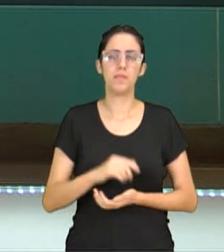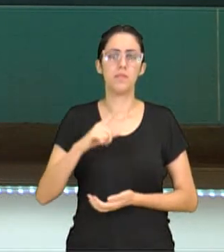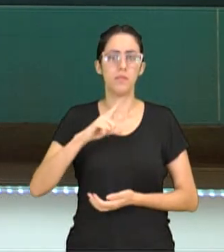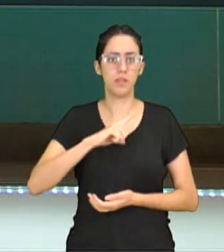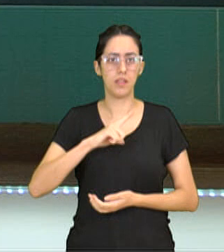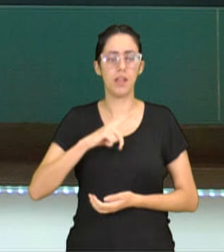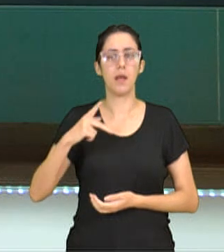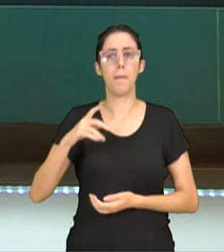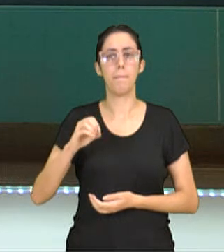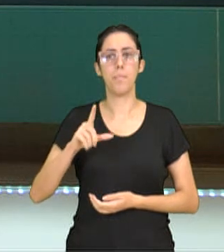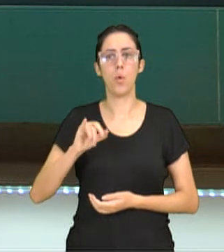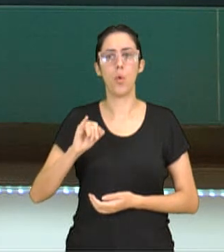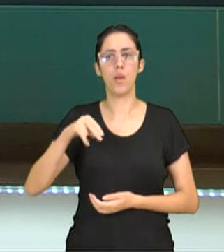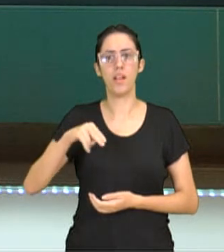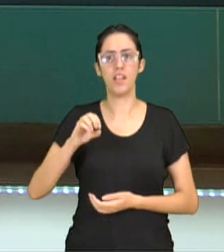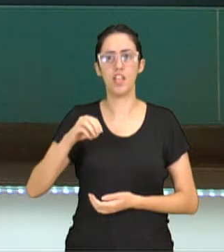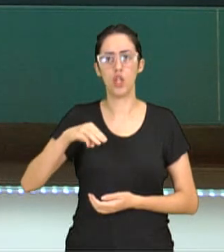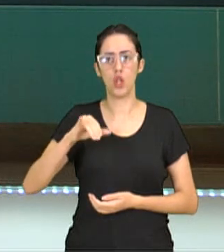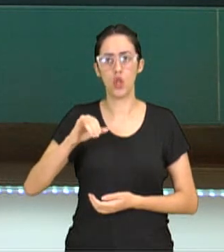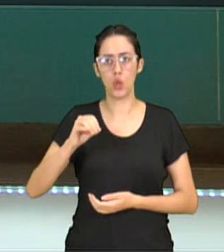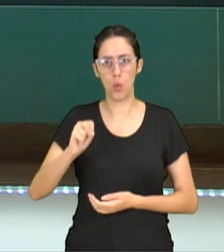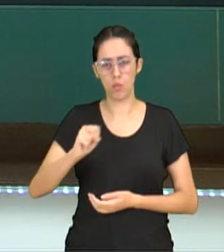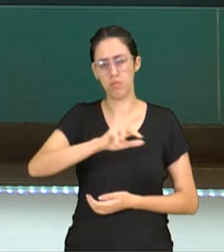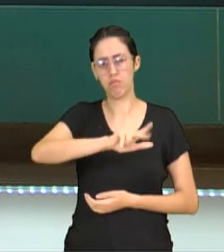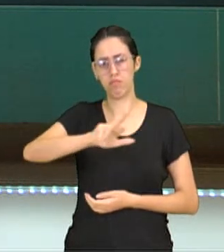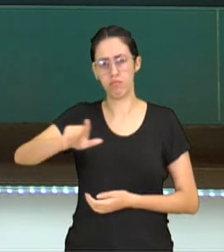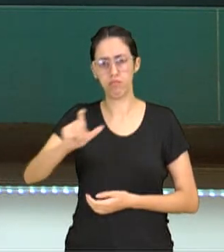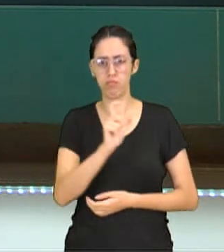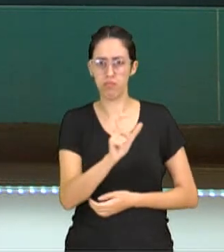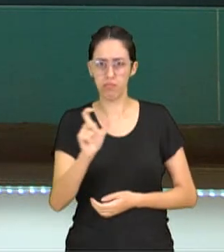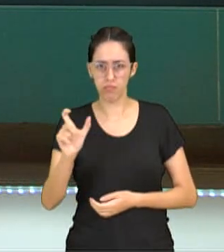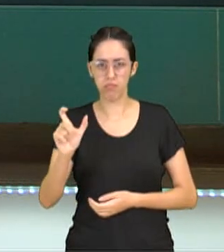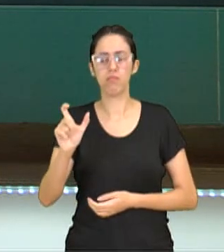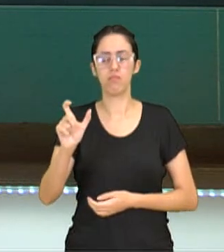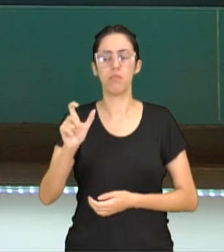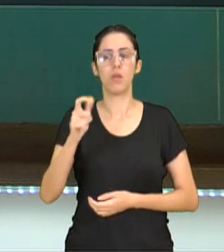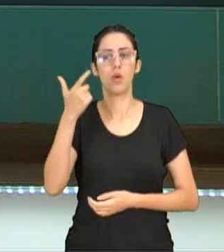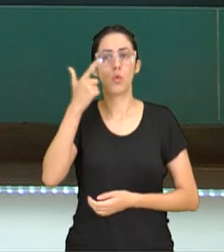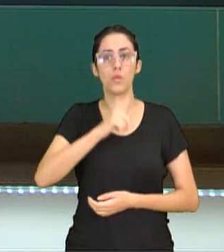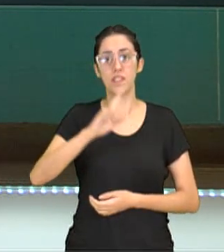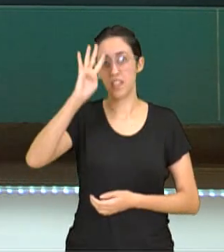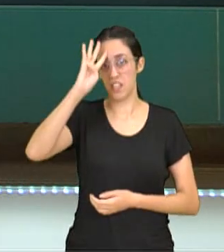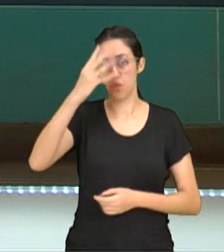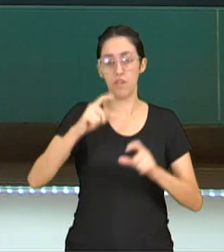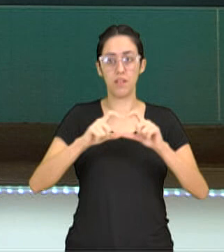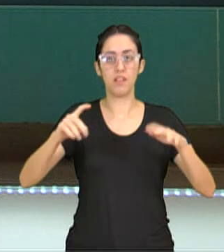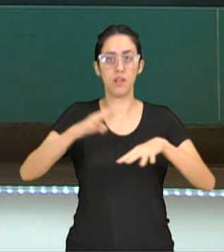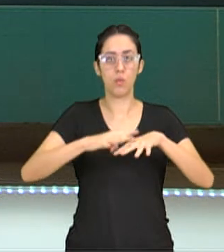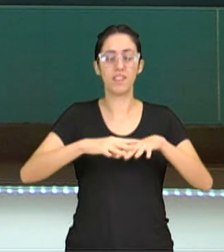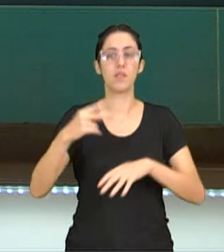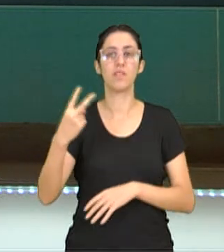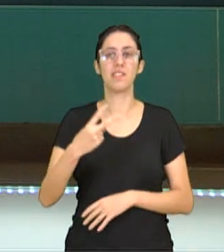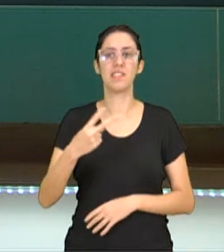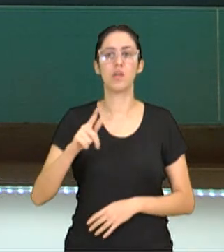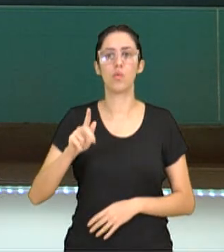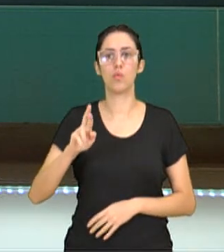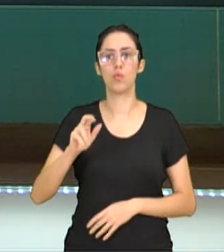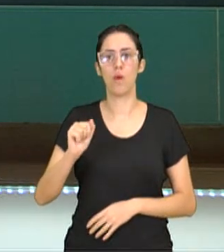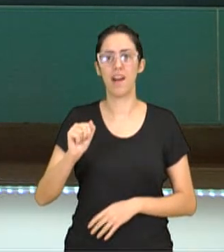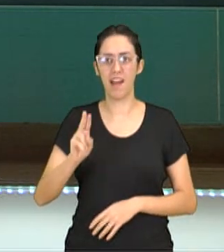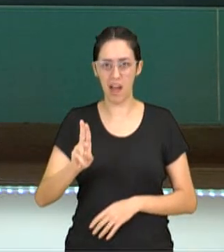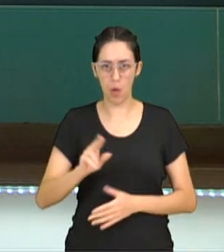na resolução de equações do segundo grau. Ok? Nós vamos resolver equações do segundo